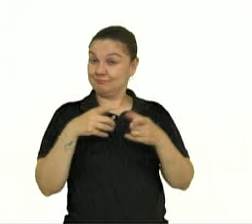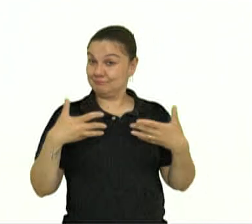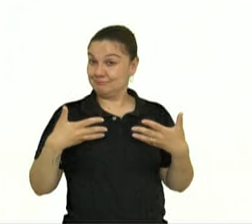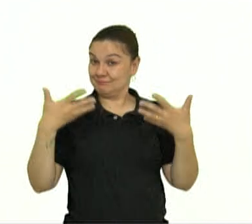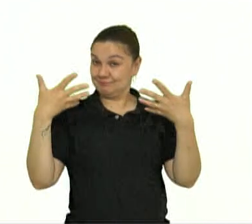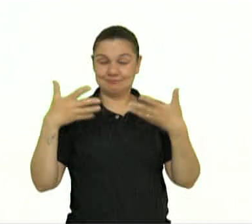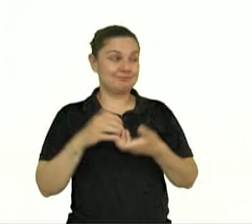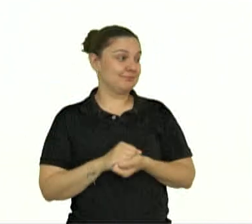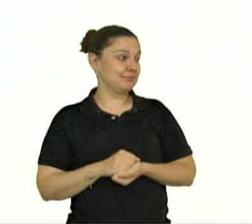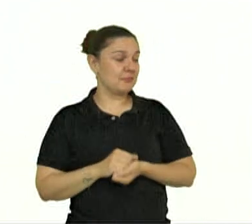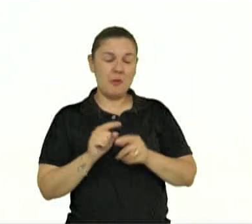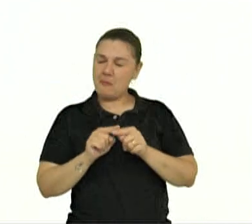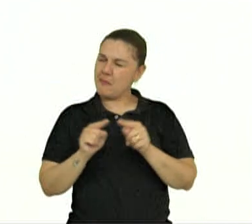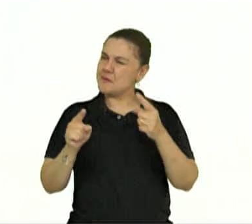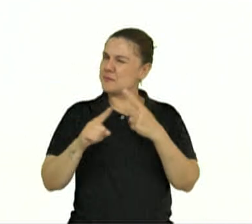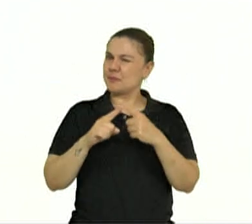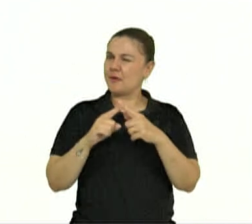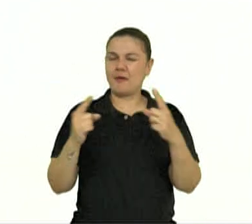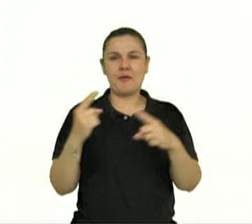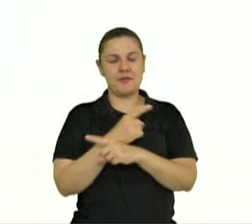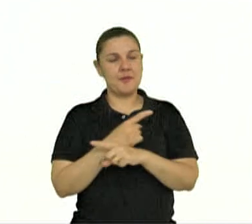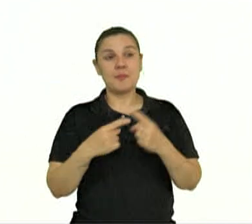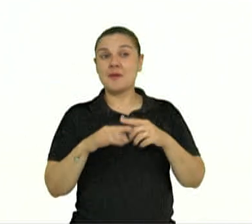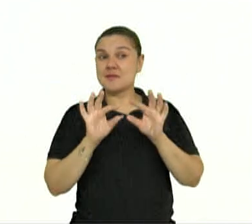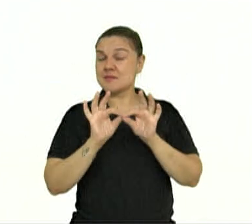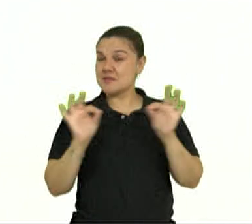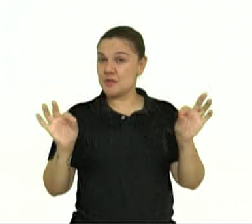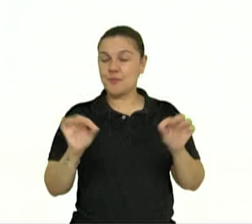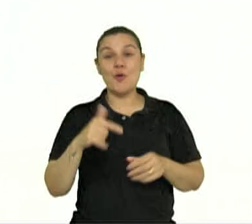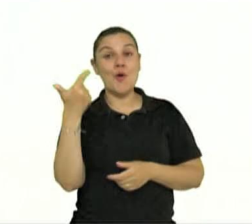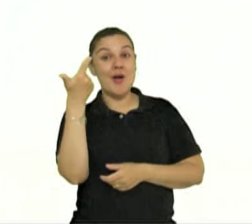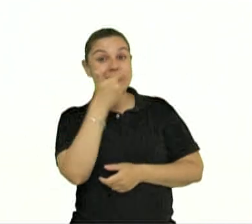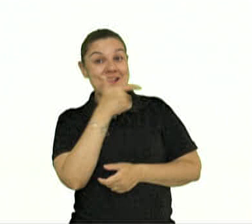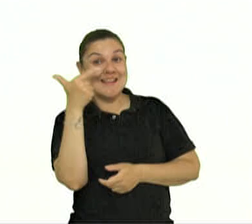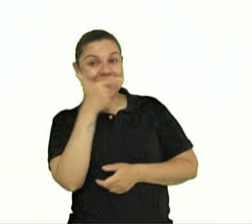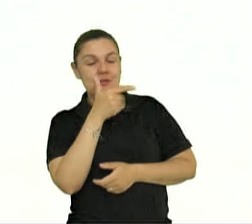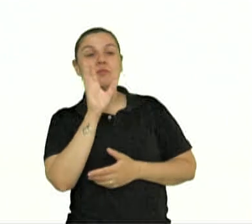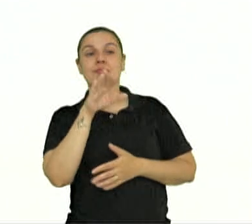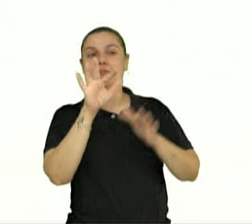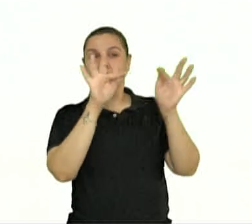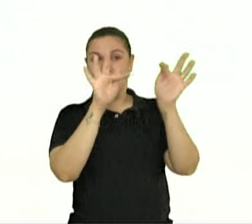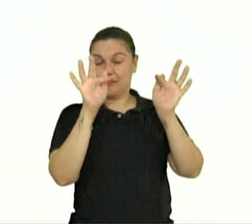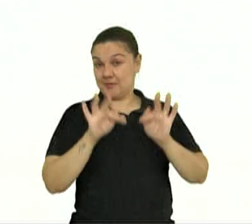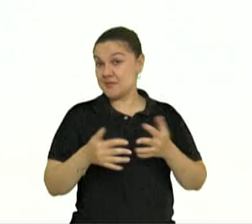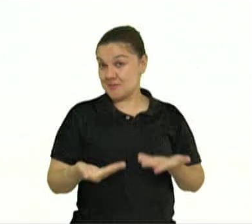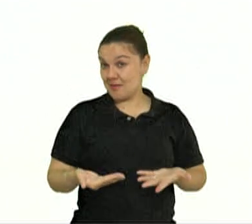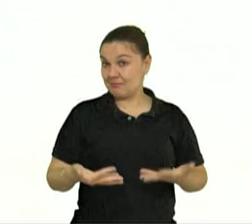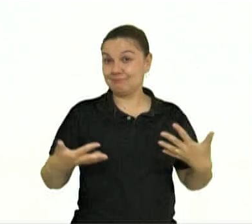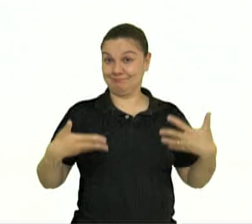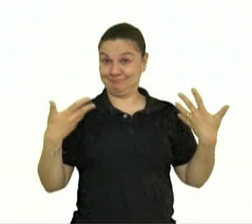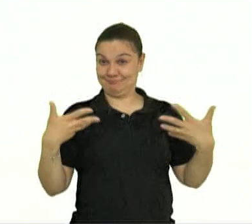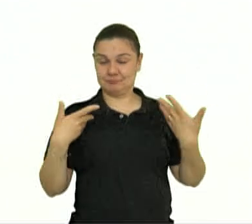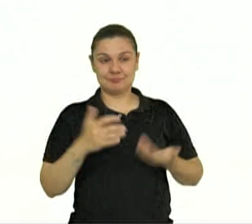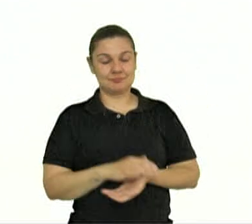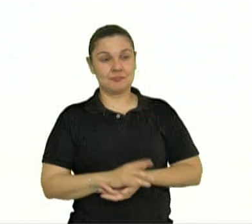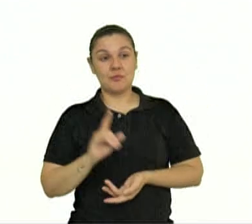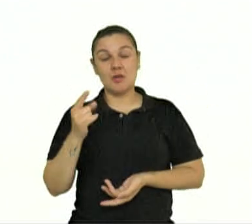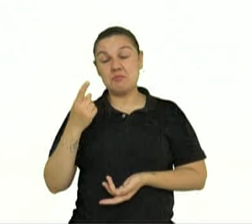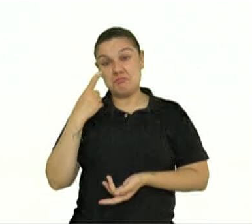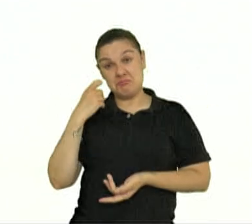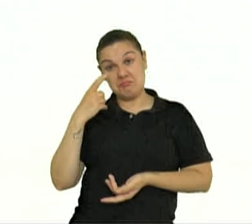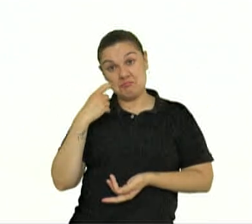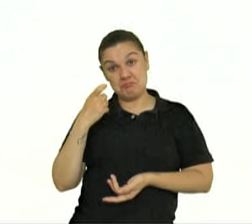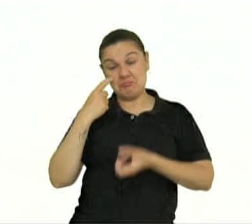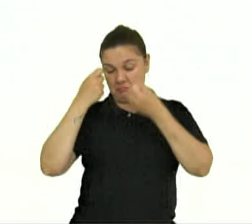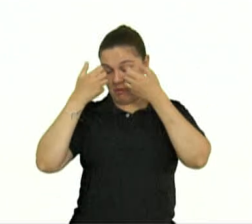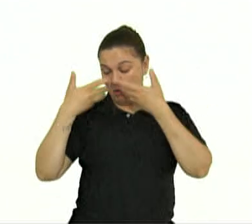contentamento. Mas por que elas são contrárias? Simples. O riso eu vou entender como alegria. E o pranto, né,